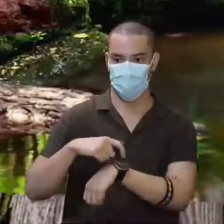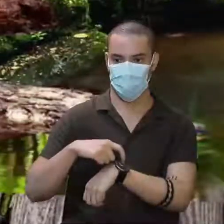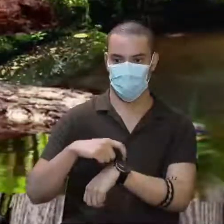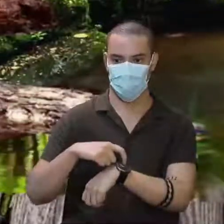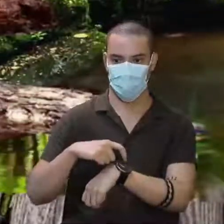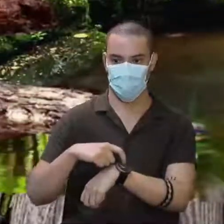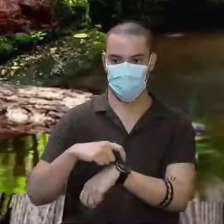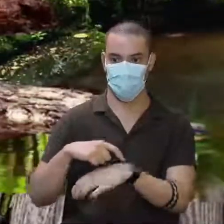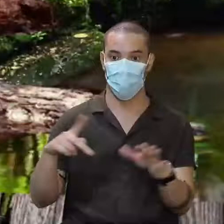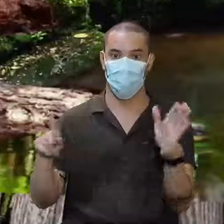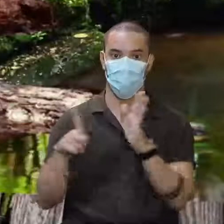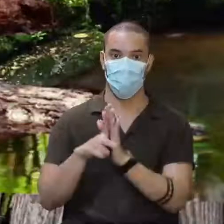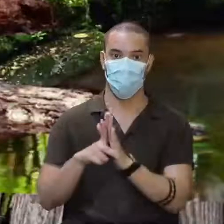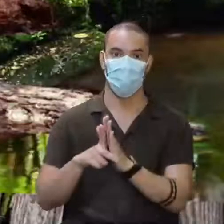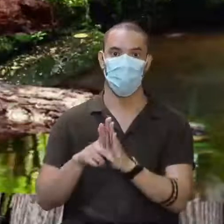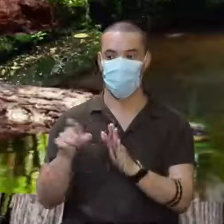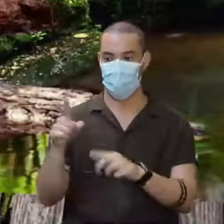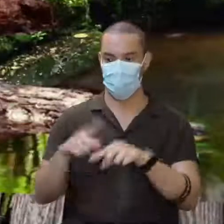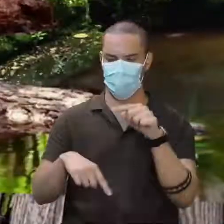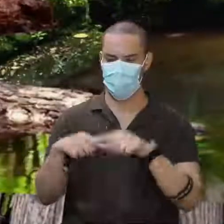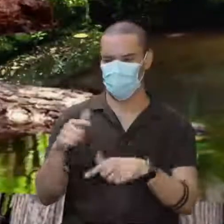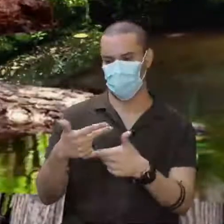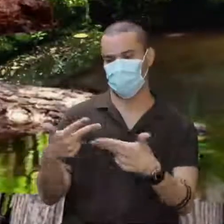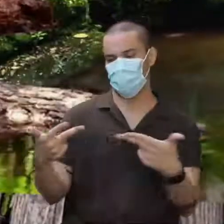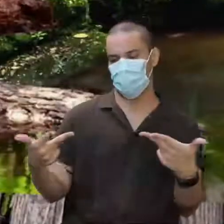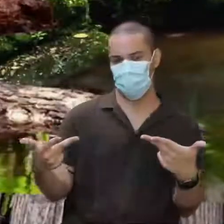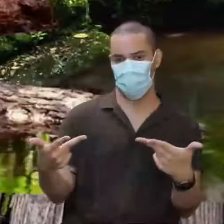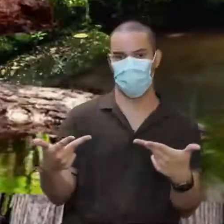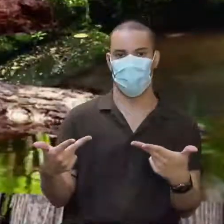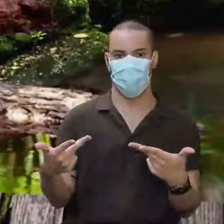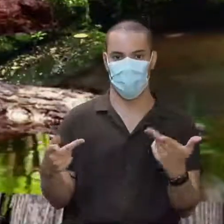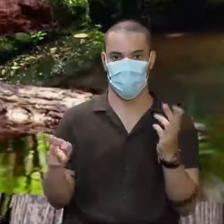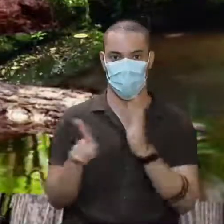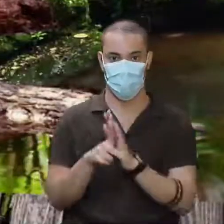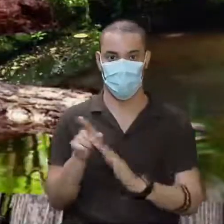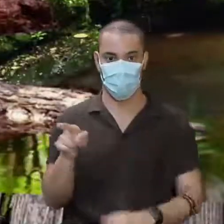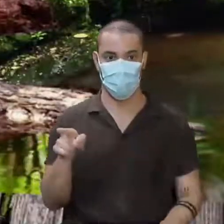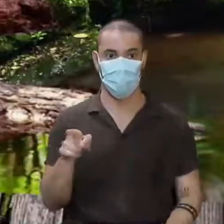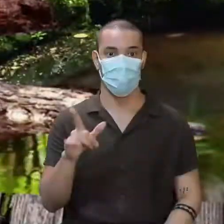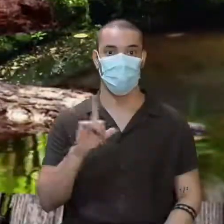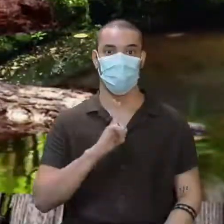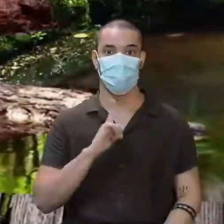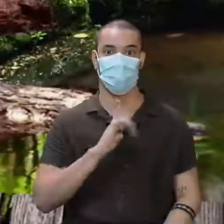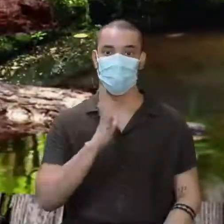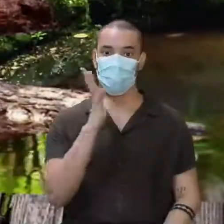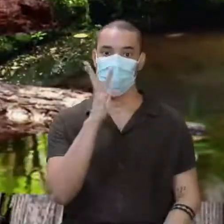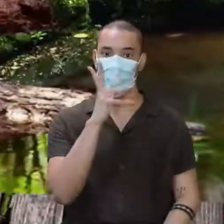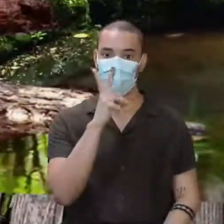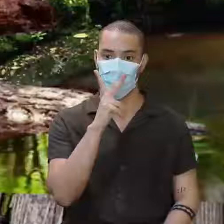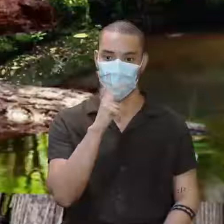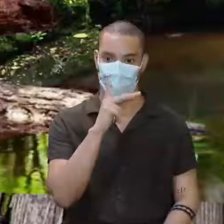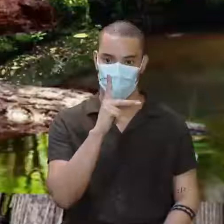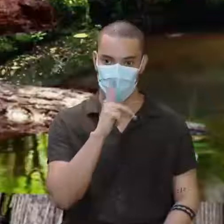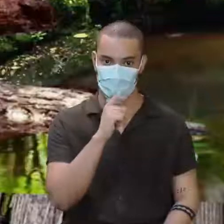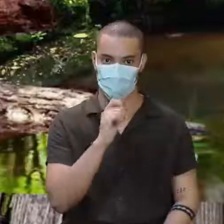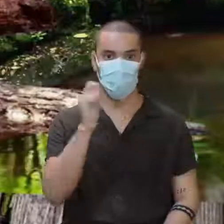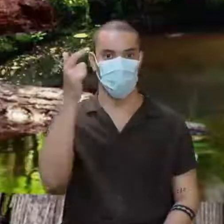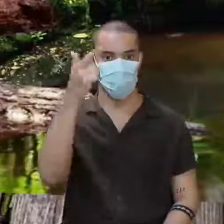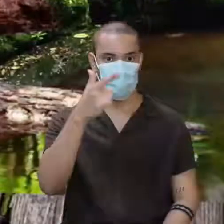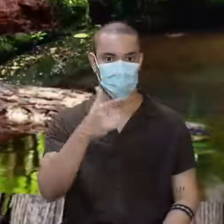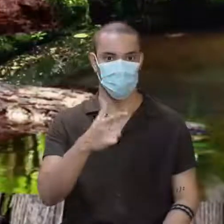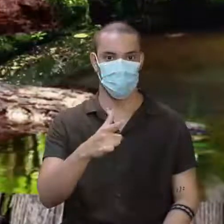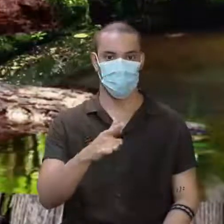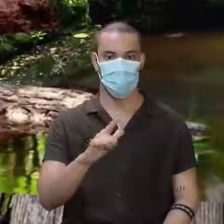tempo que esse produto, né, esse recurso, leva para novamente